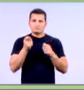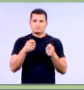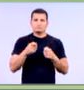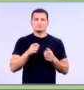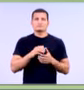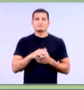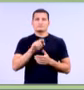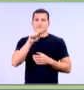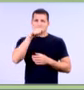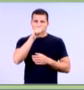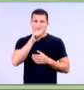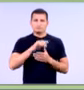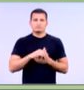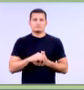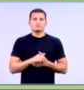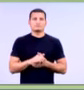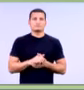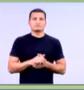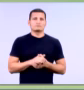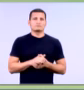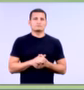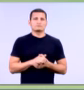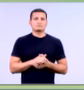dica, a quadrinha também, né?